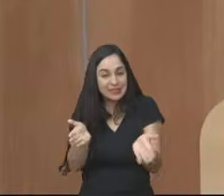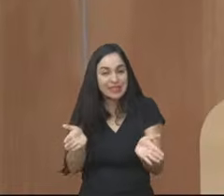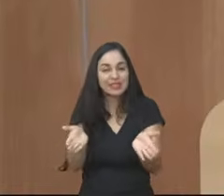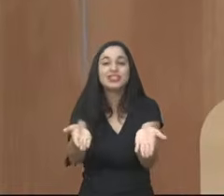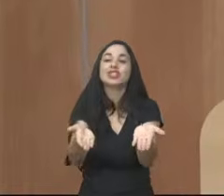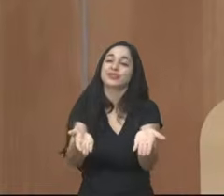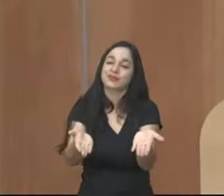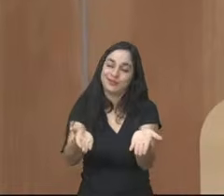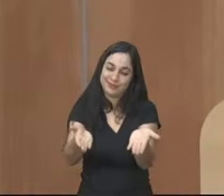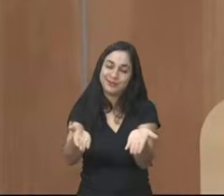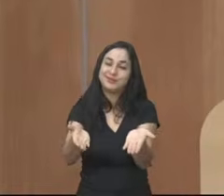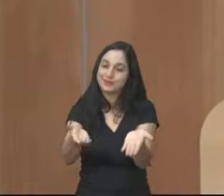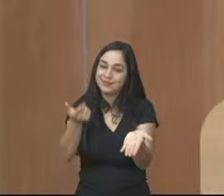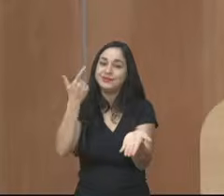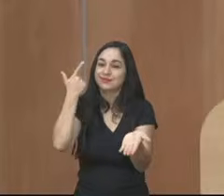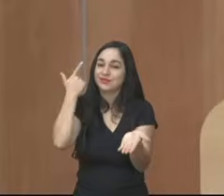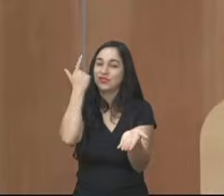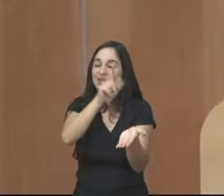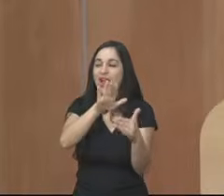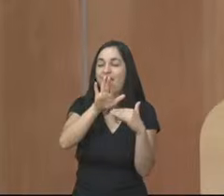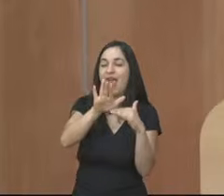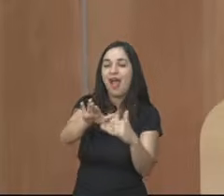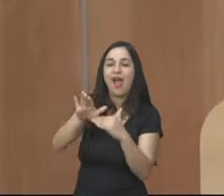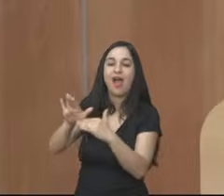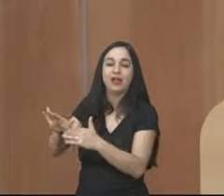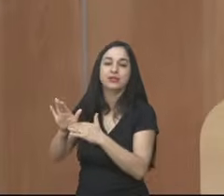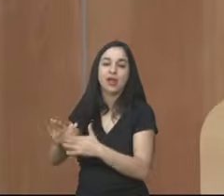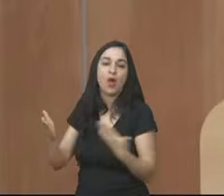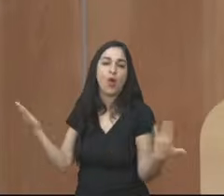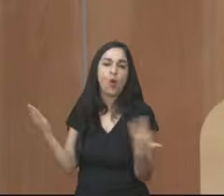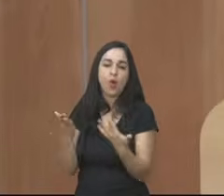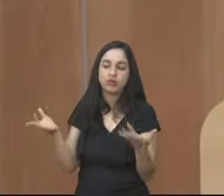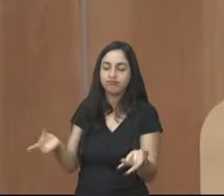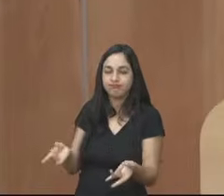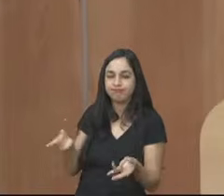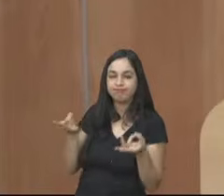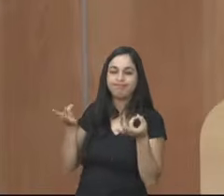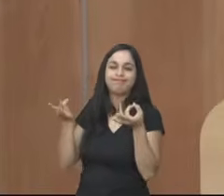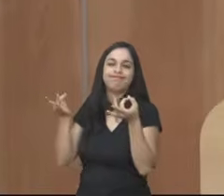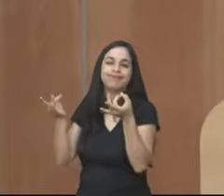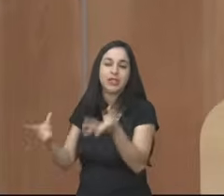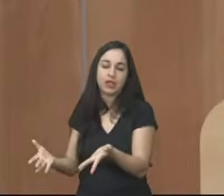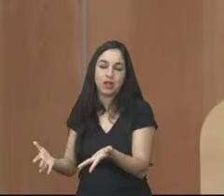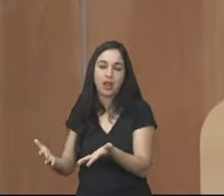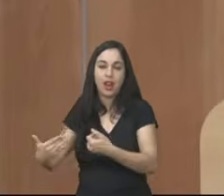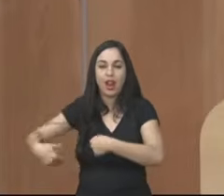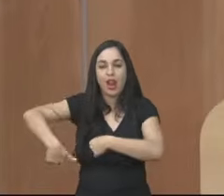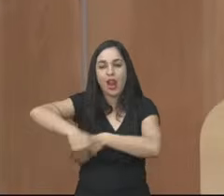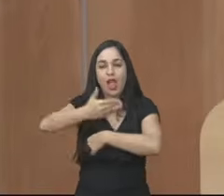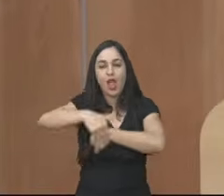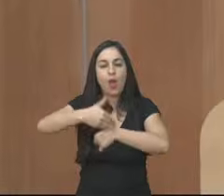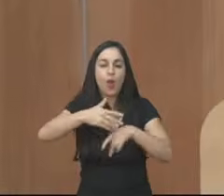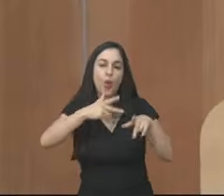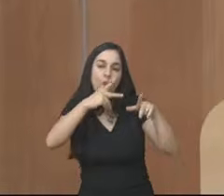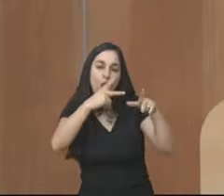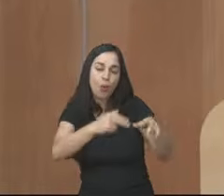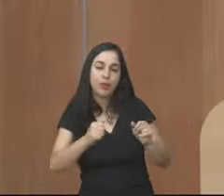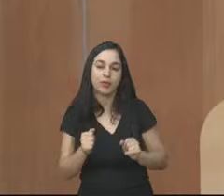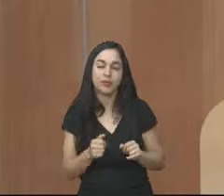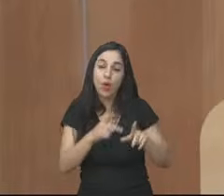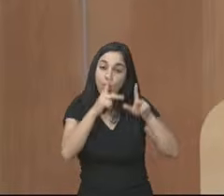tirar uma boa parte deles do que hoje estão jogados aí, dormindo na porta do